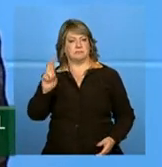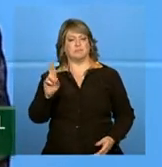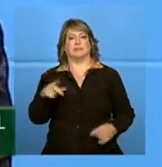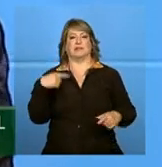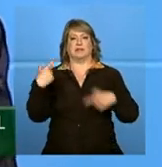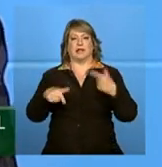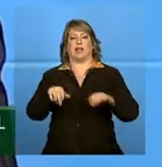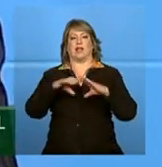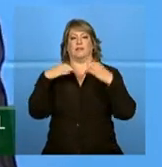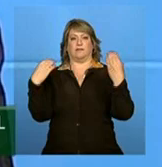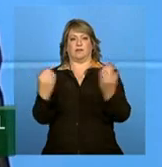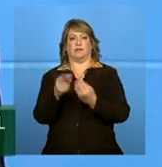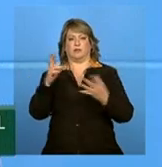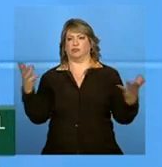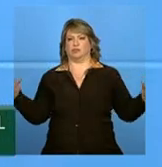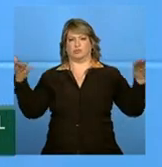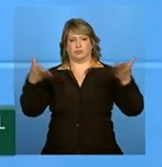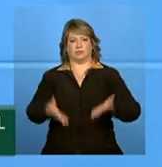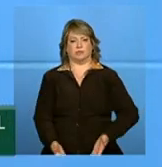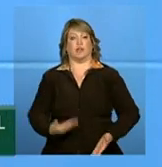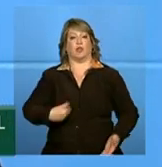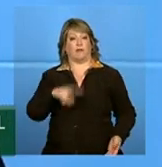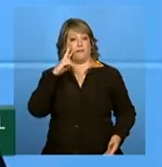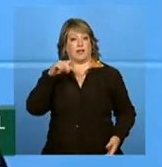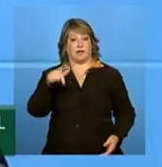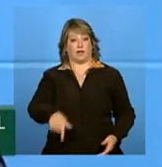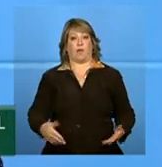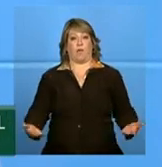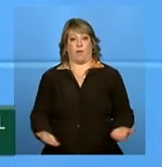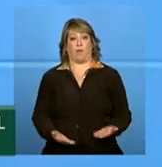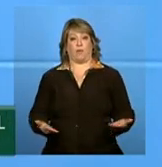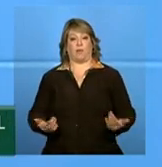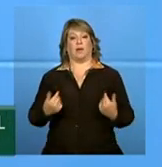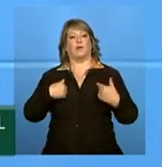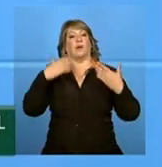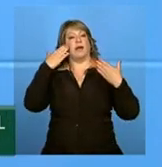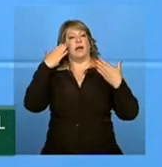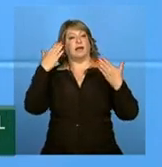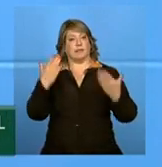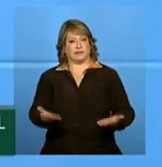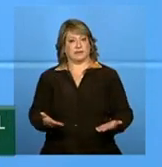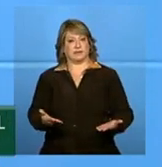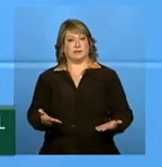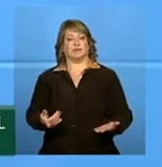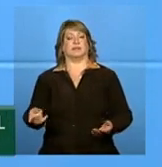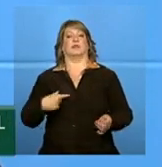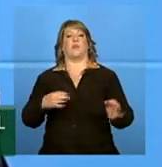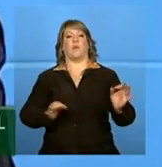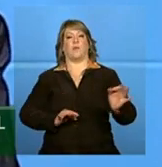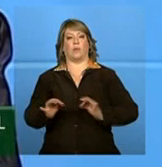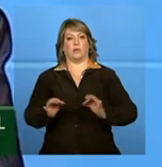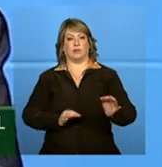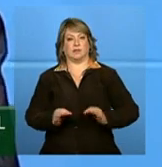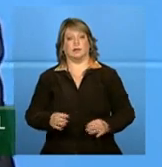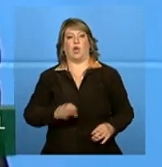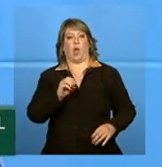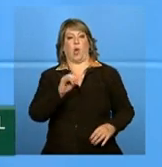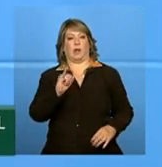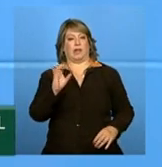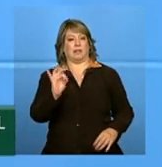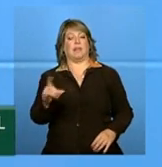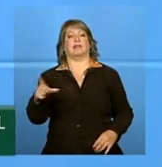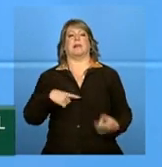essa representatividade que nós vemos hoje. Agradeço à Organização Internacional do Trabalho, que tem sido